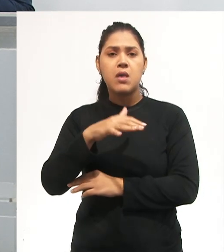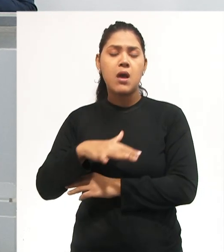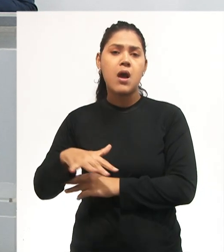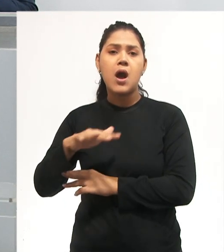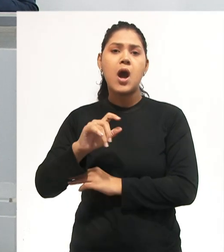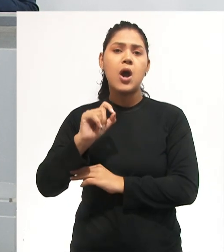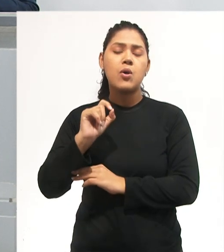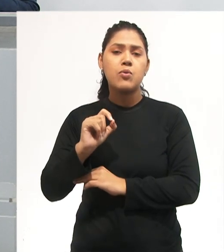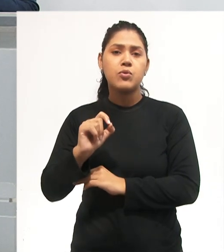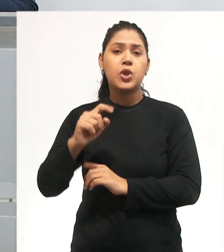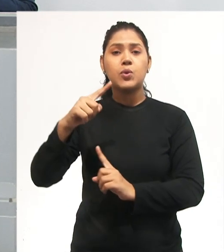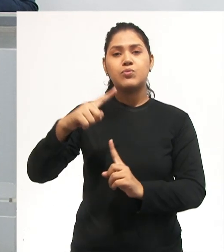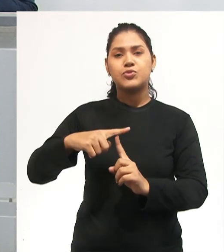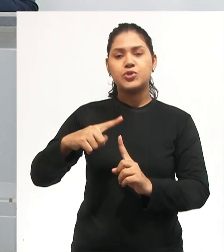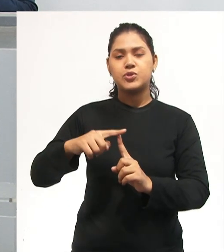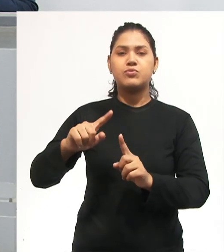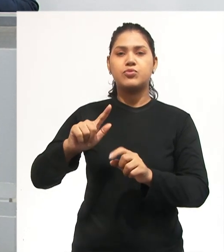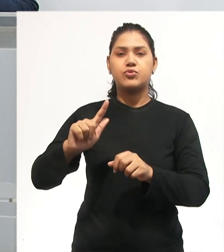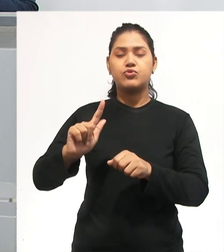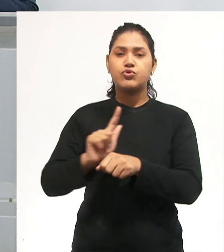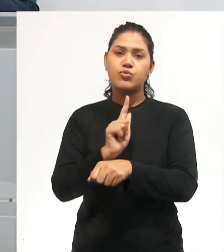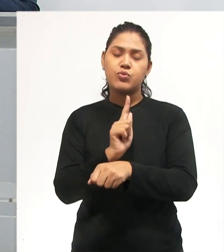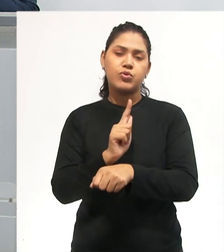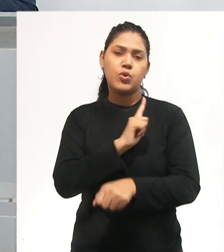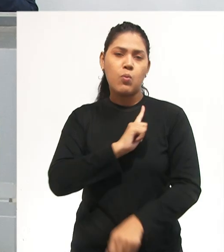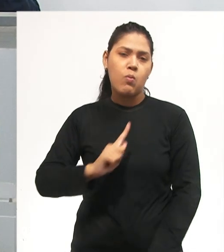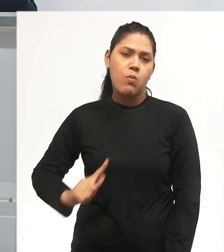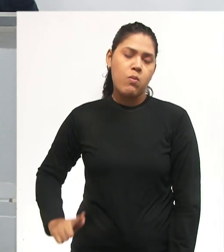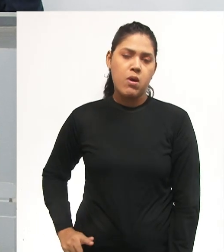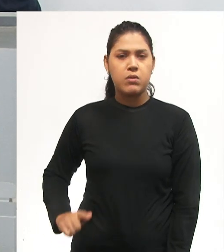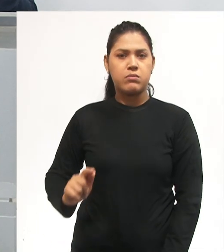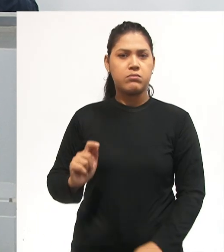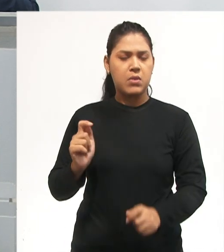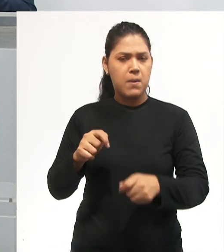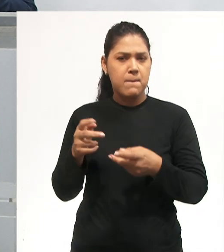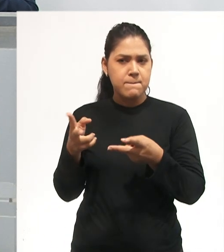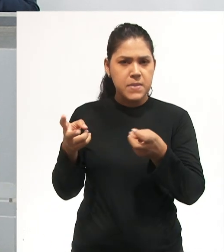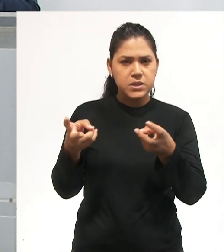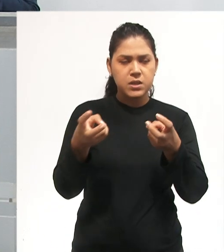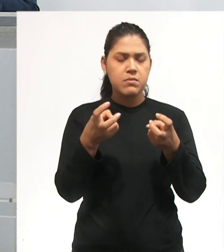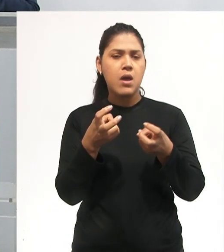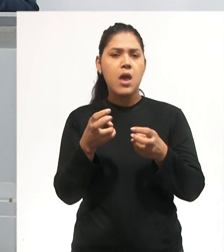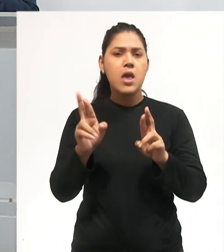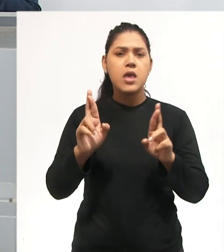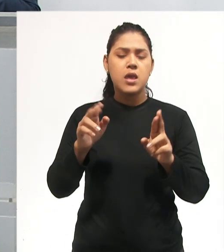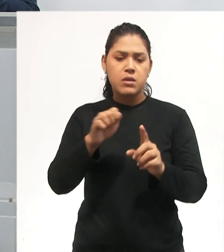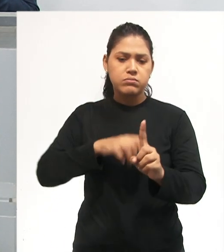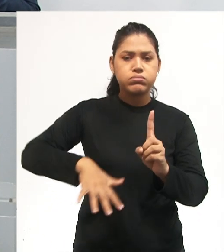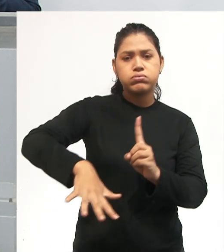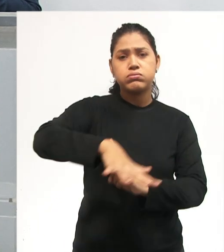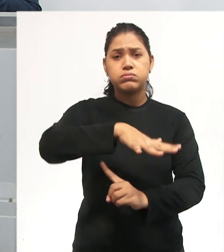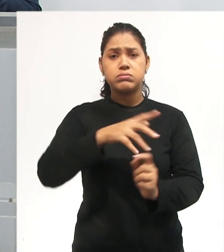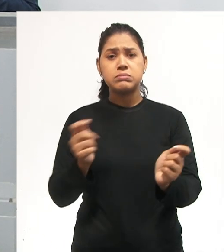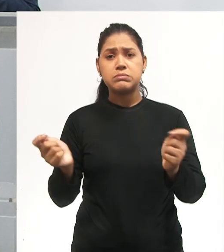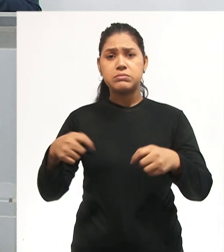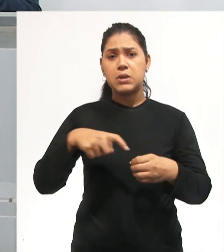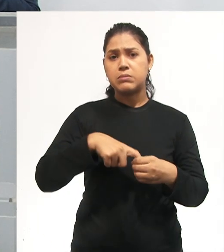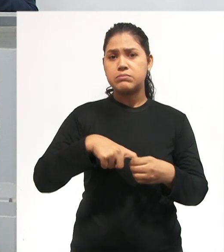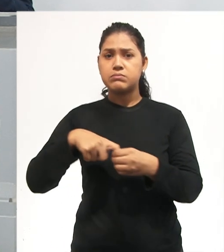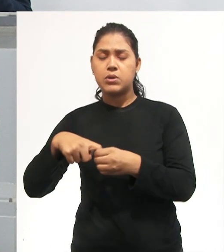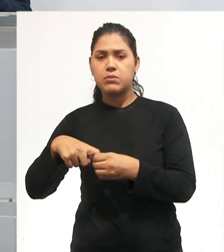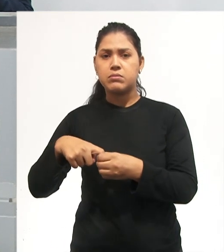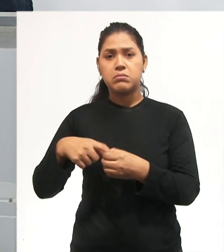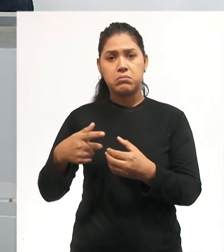você considerar todos os que estão à sua volta e que podem colaborar com você, tanto